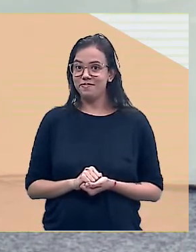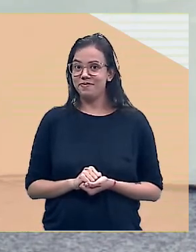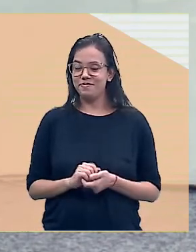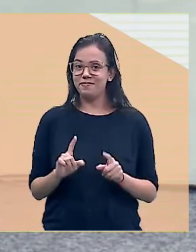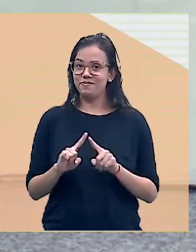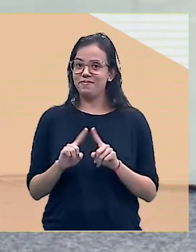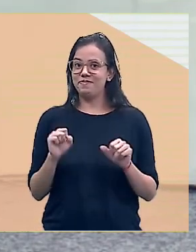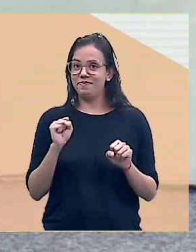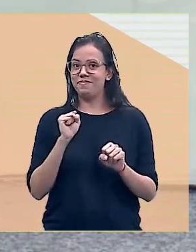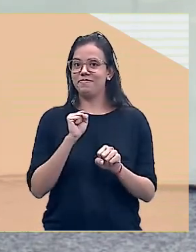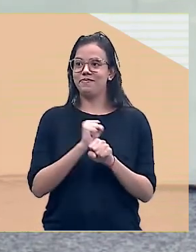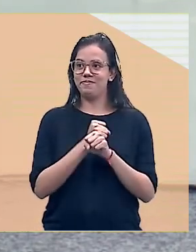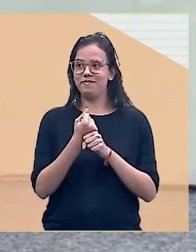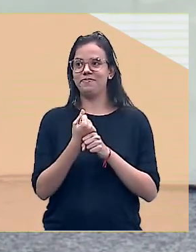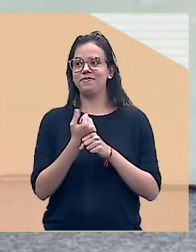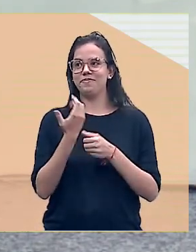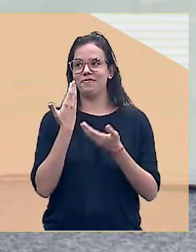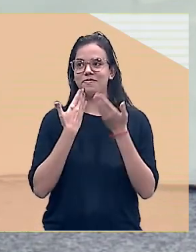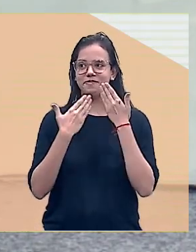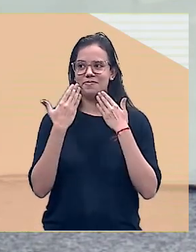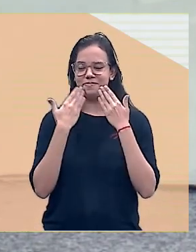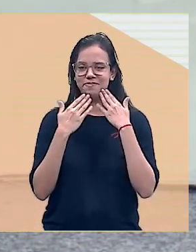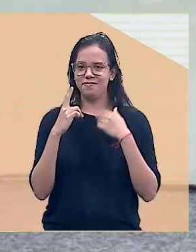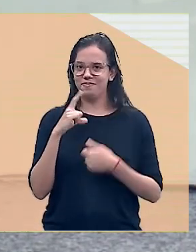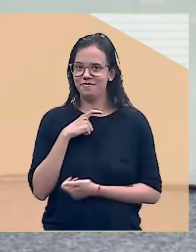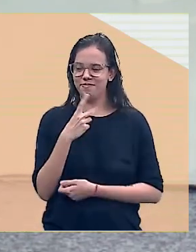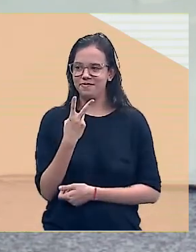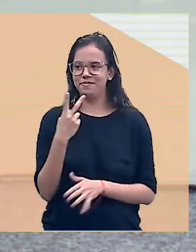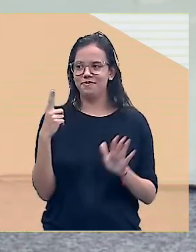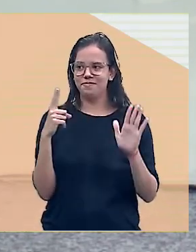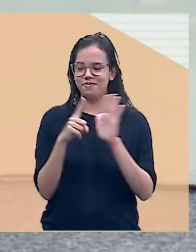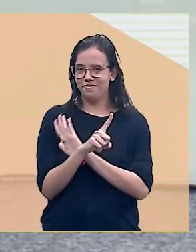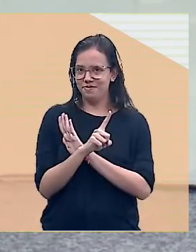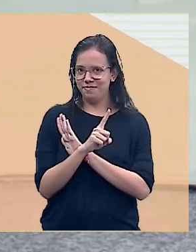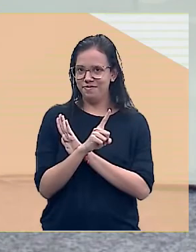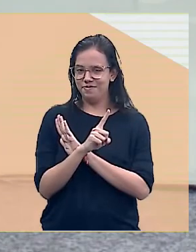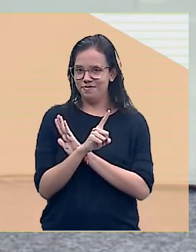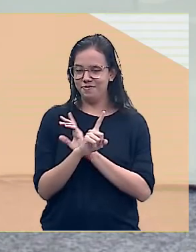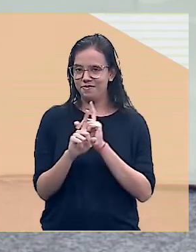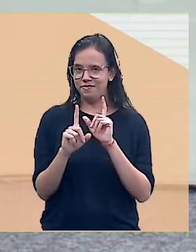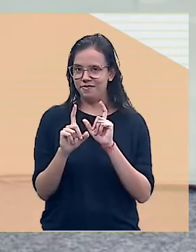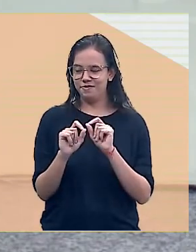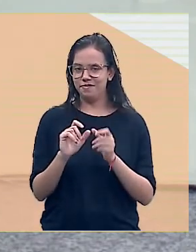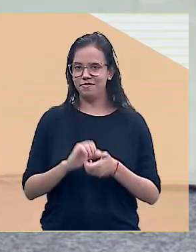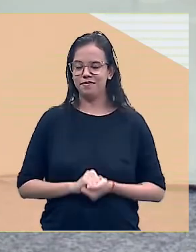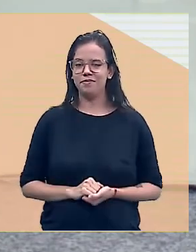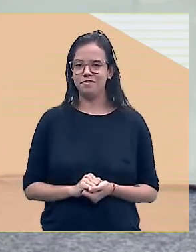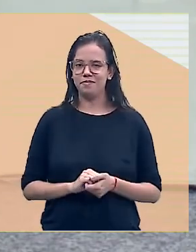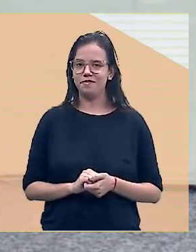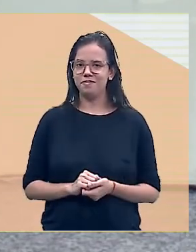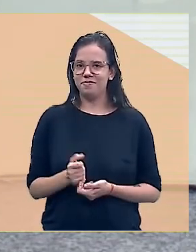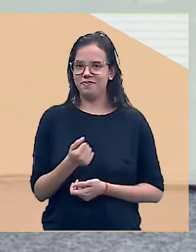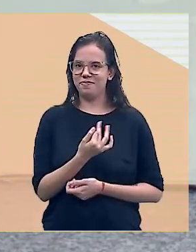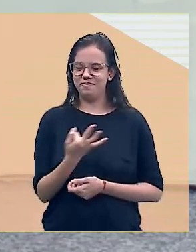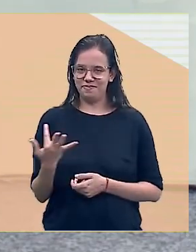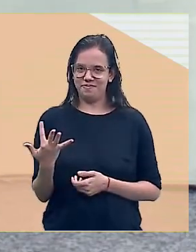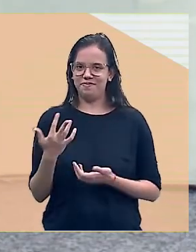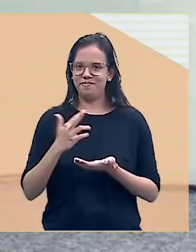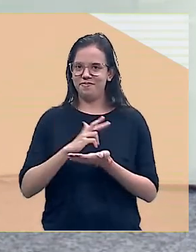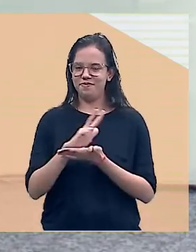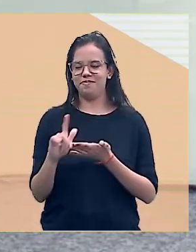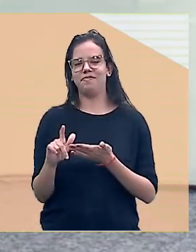vamos continuar aqui a gente tem duas perguntas para não tem beleza a primeira quanto os repertórios são necessários para o mil